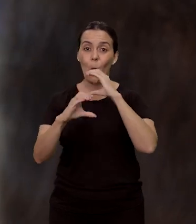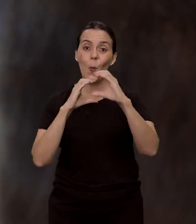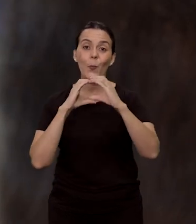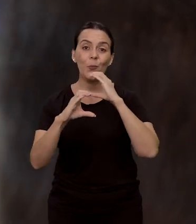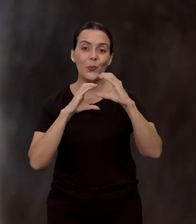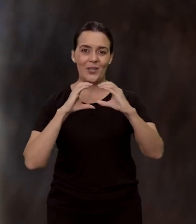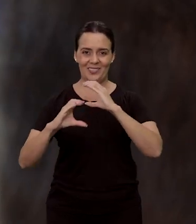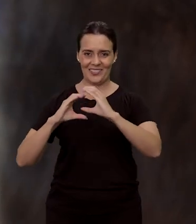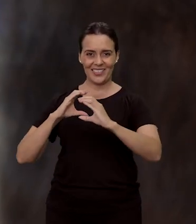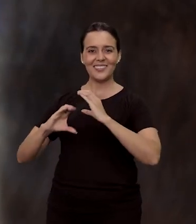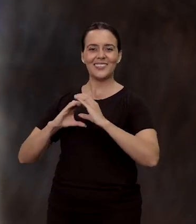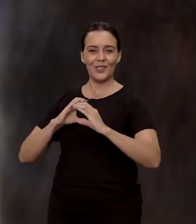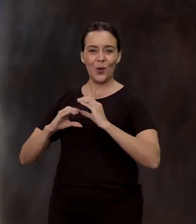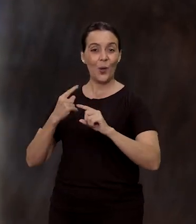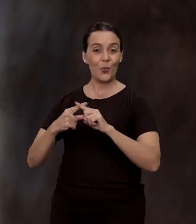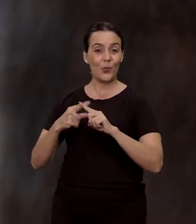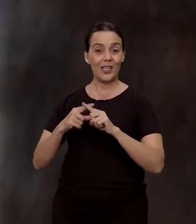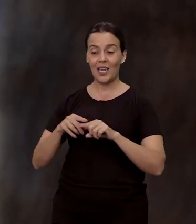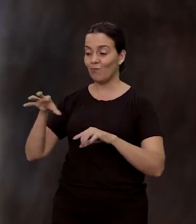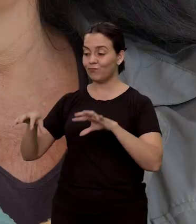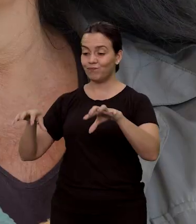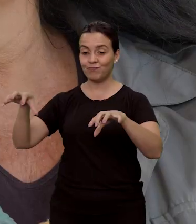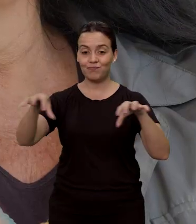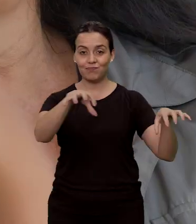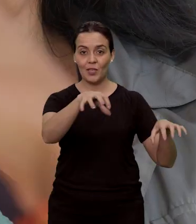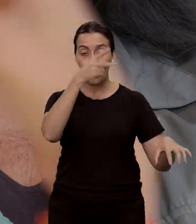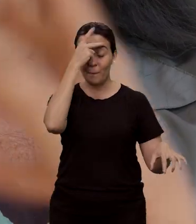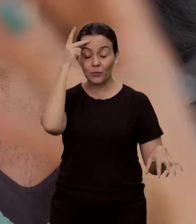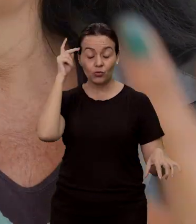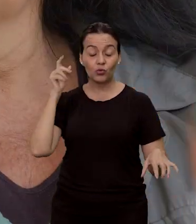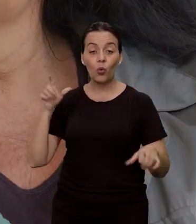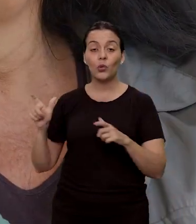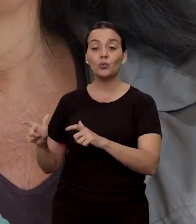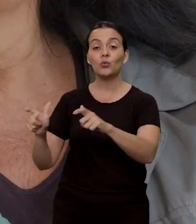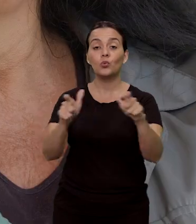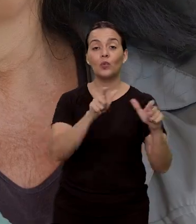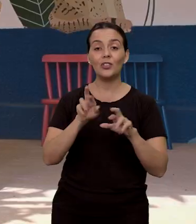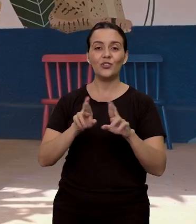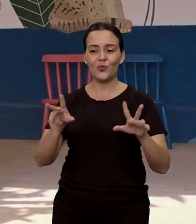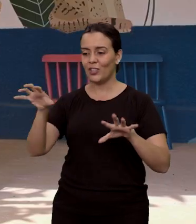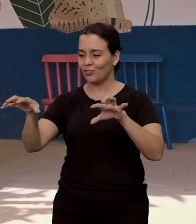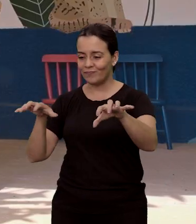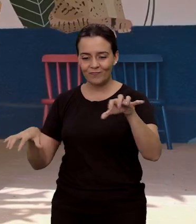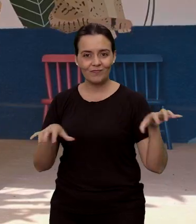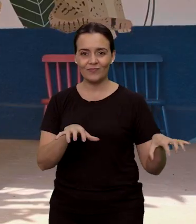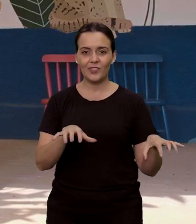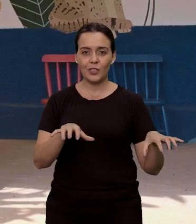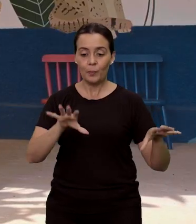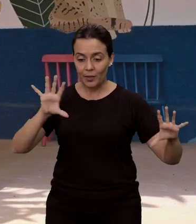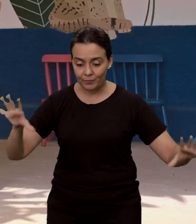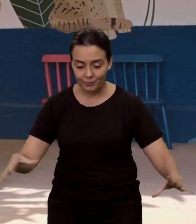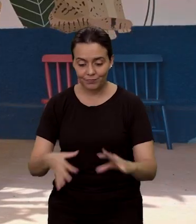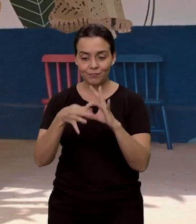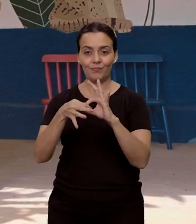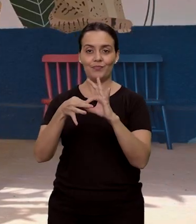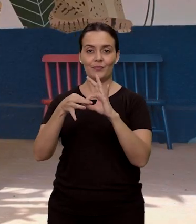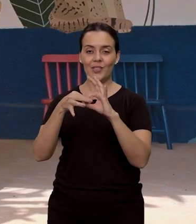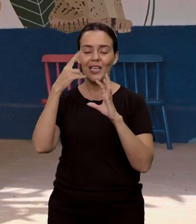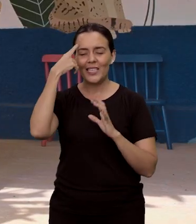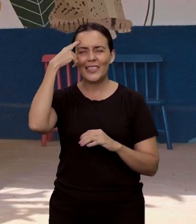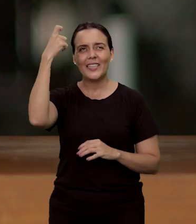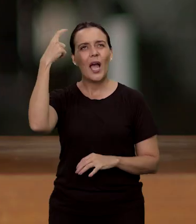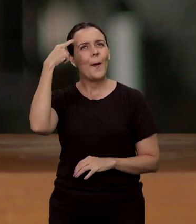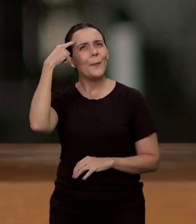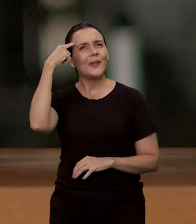trazer pessoas de diferentes núcleos, diferentes sistemas, diferentes representações para sentar junto e pensar em